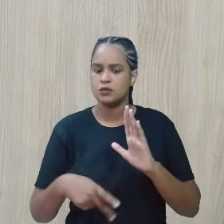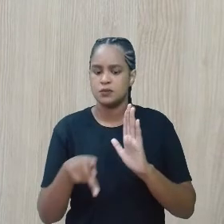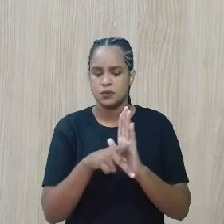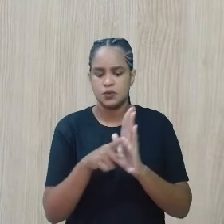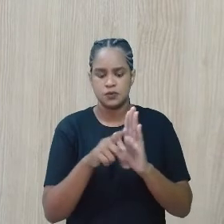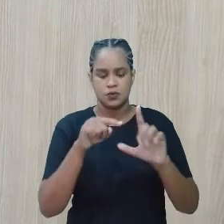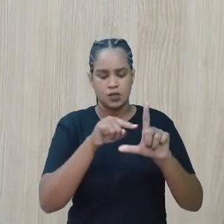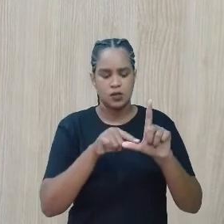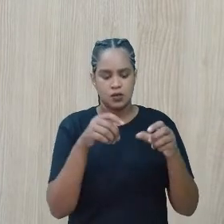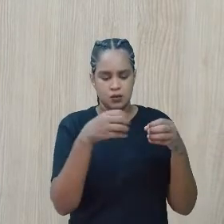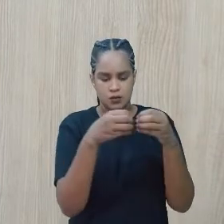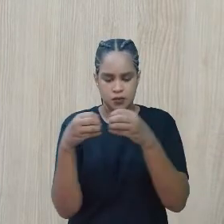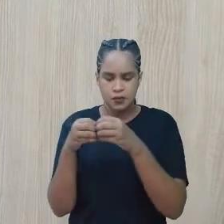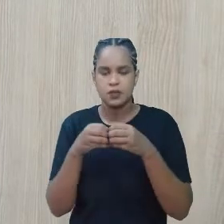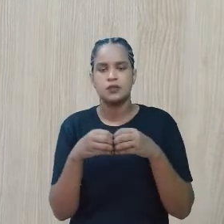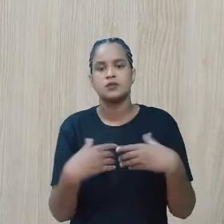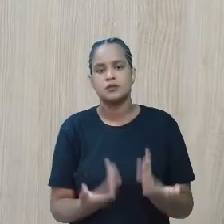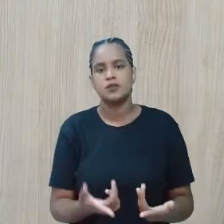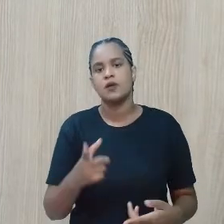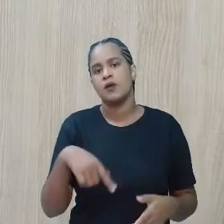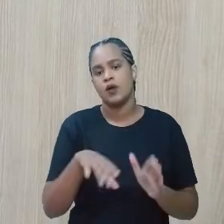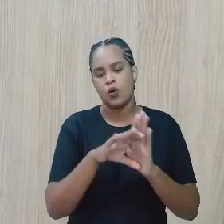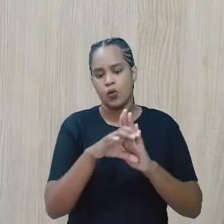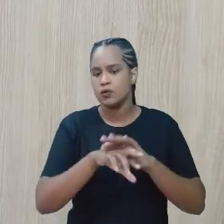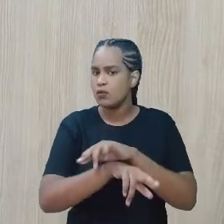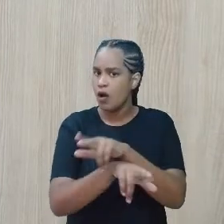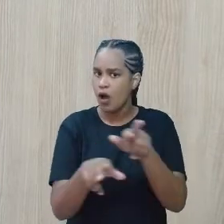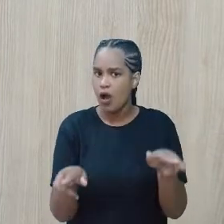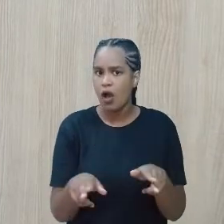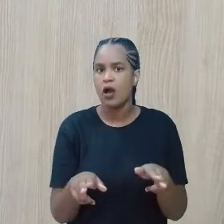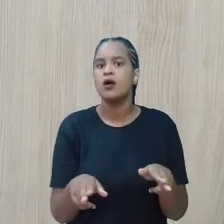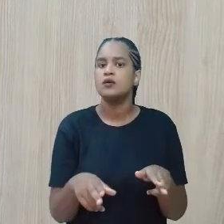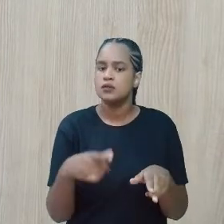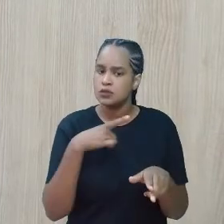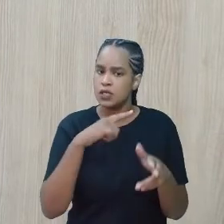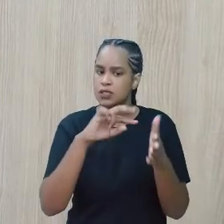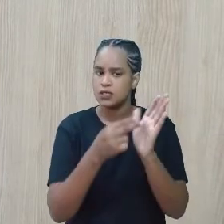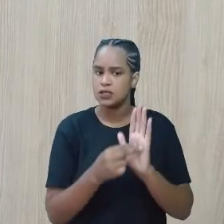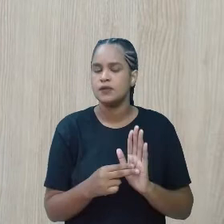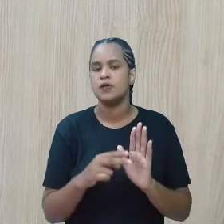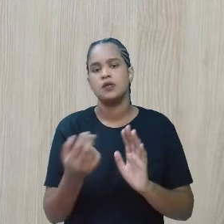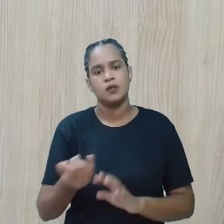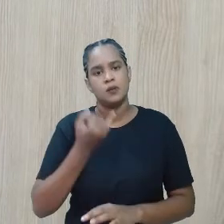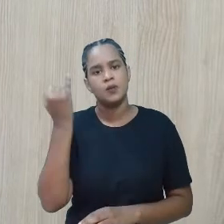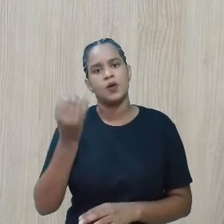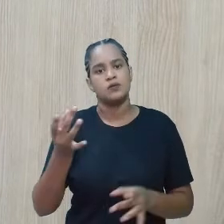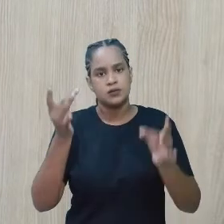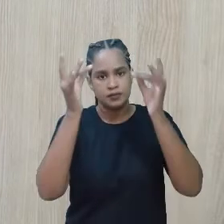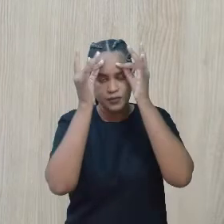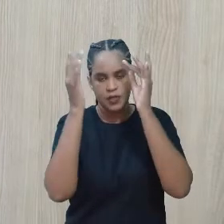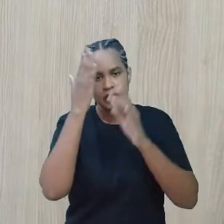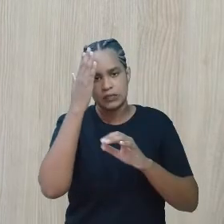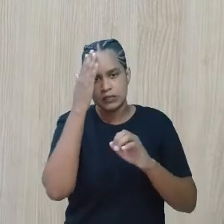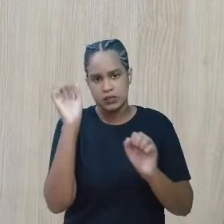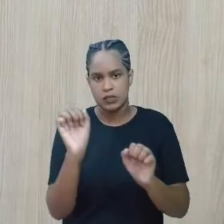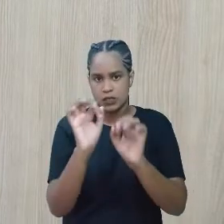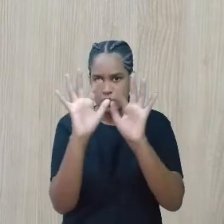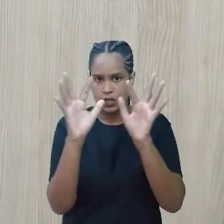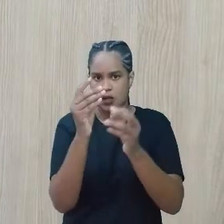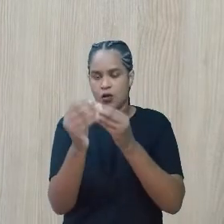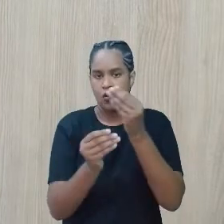ali perto. Então, veja que são vários conceitos que têm suas definições e é importante que a gente consiga aí entender